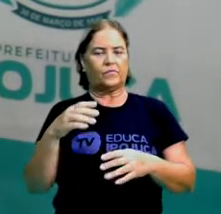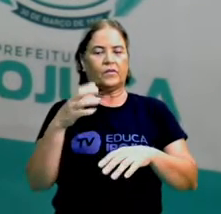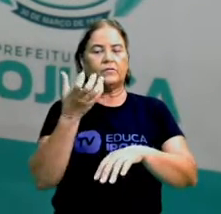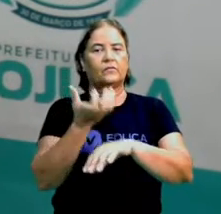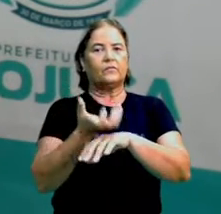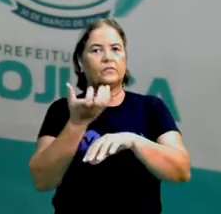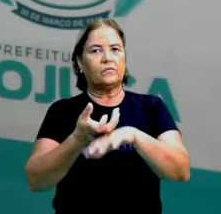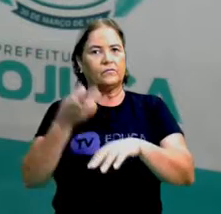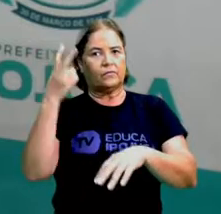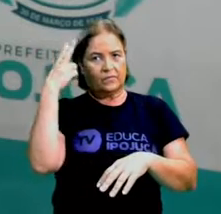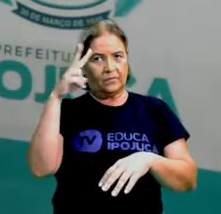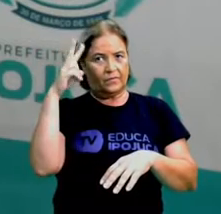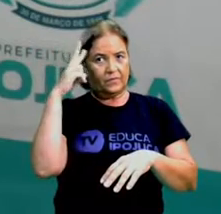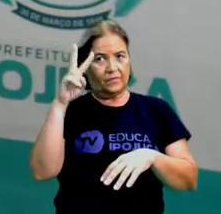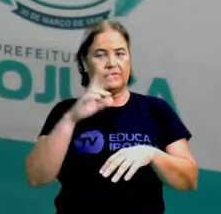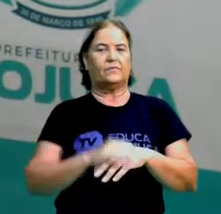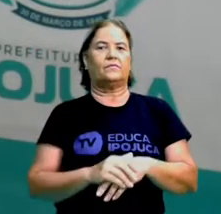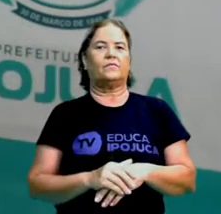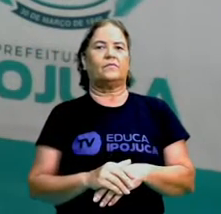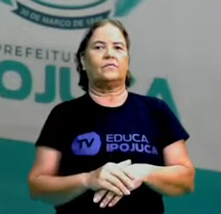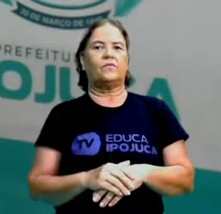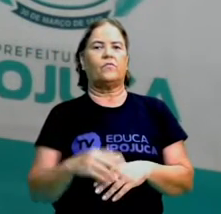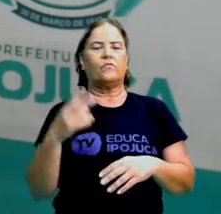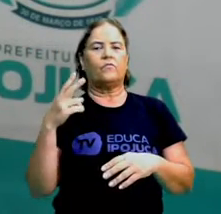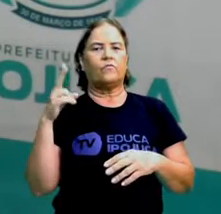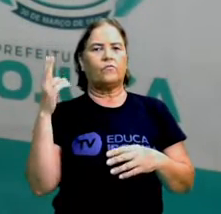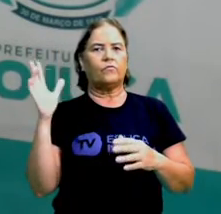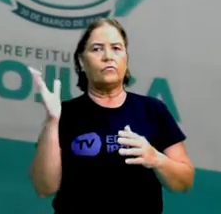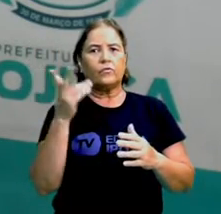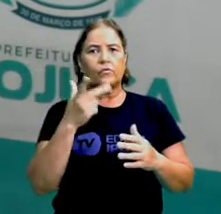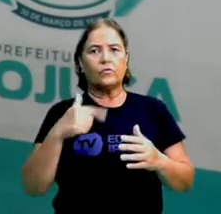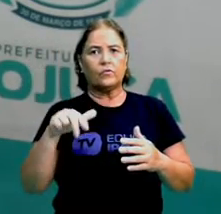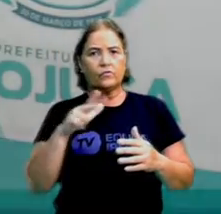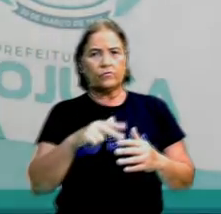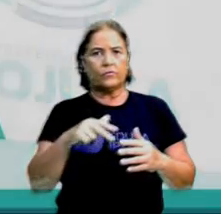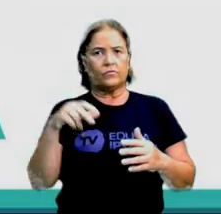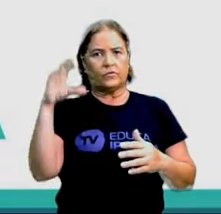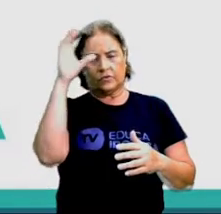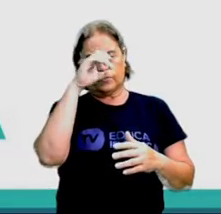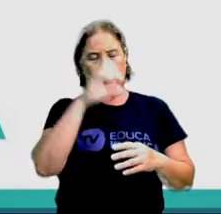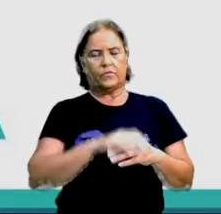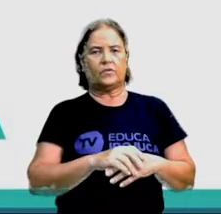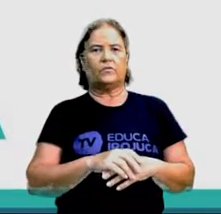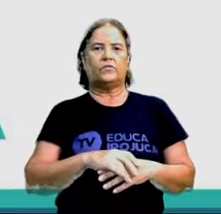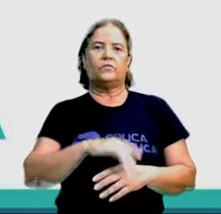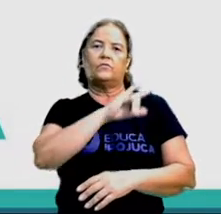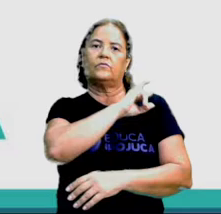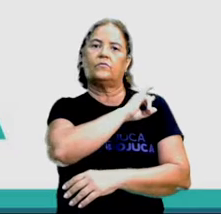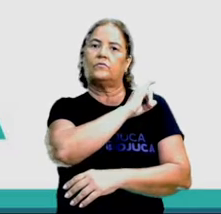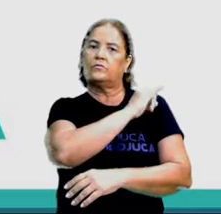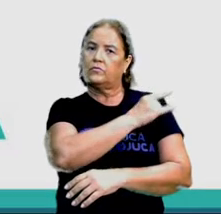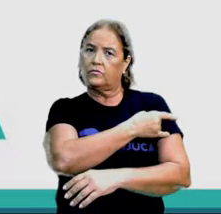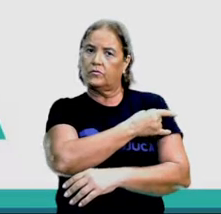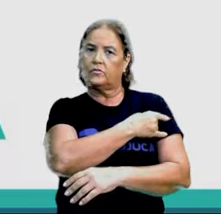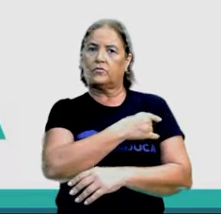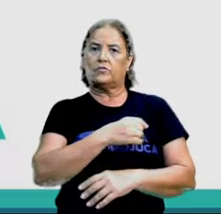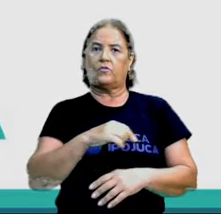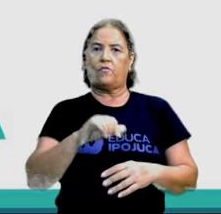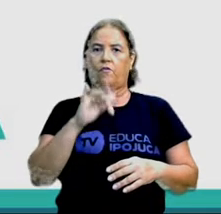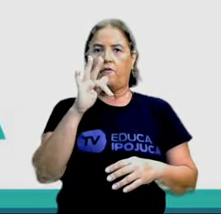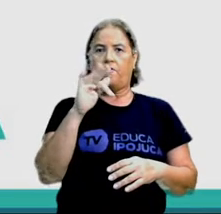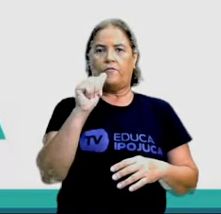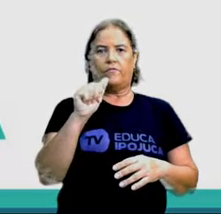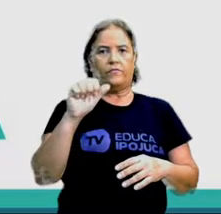História. Nós vamos ver em História, para a educação de jovens e adultos da fase 1, o tema,